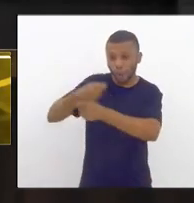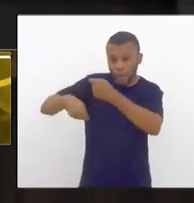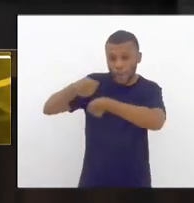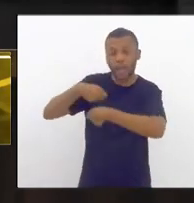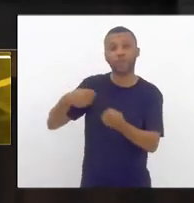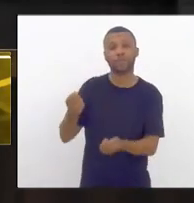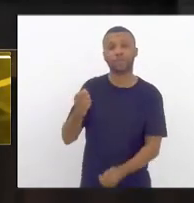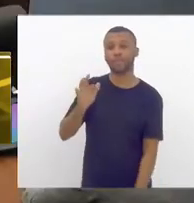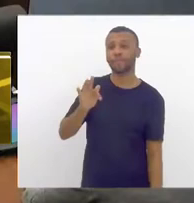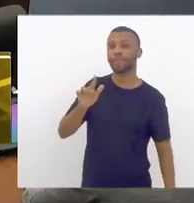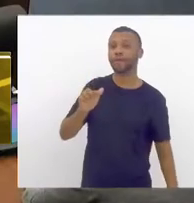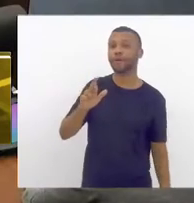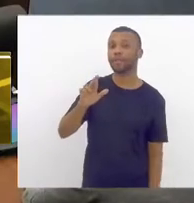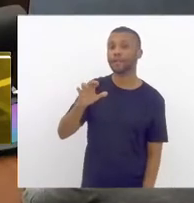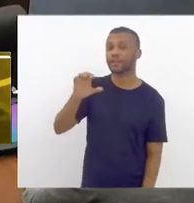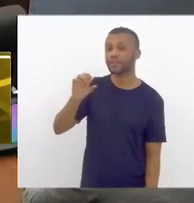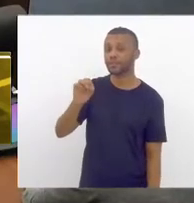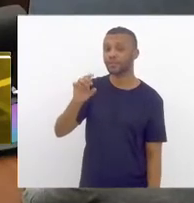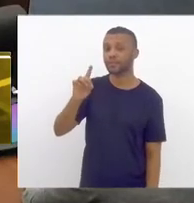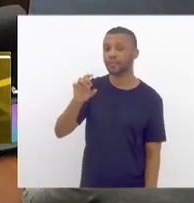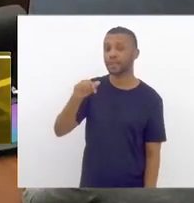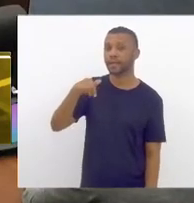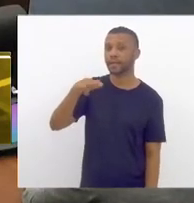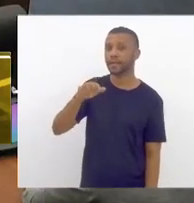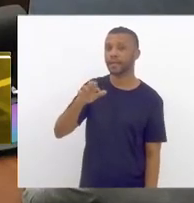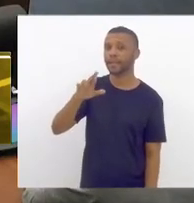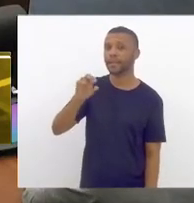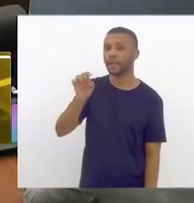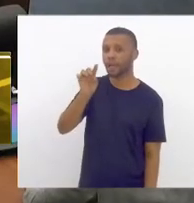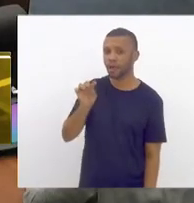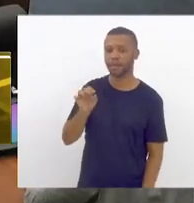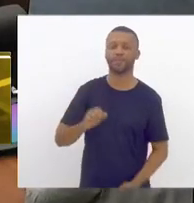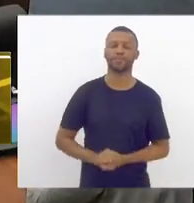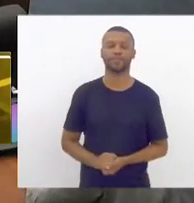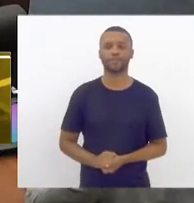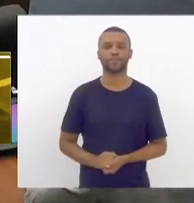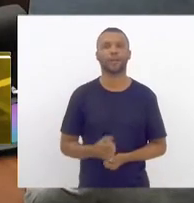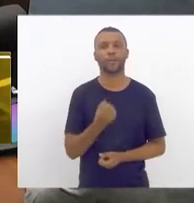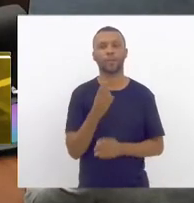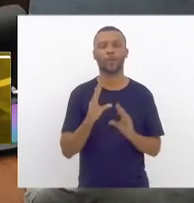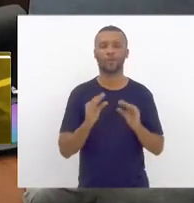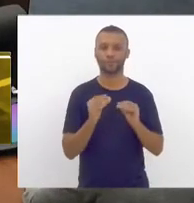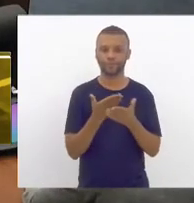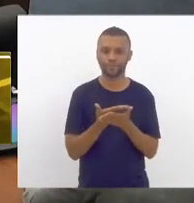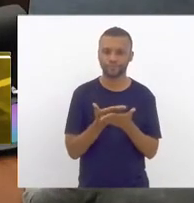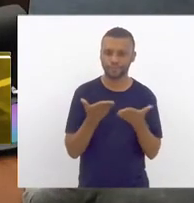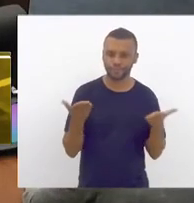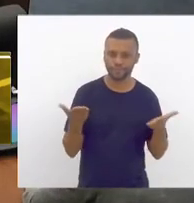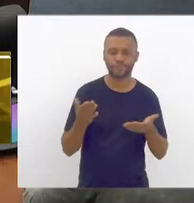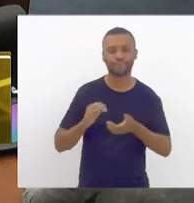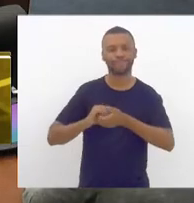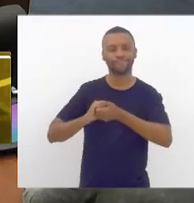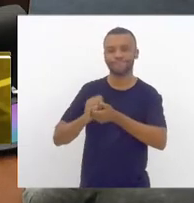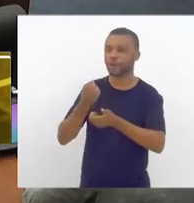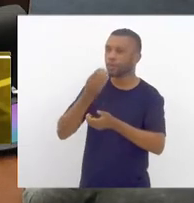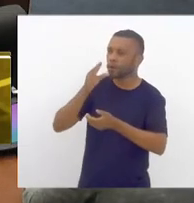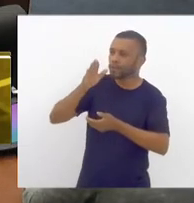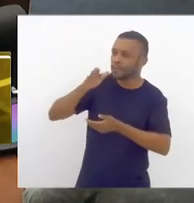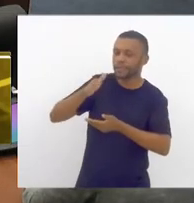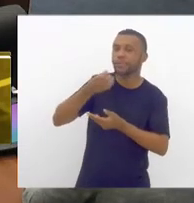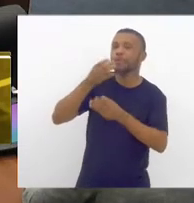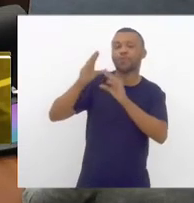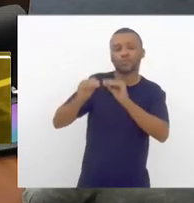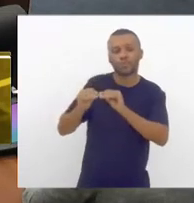Florêncio de Queiroz Boa noite a todos e a todas as cimentícia deputada